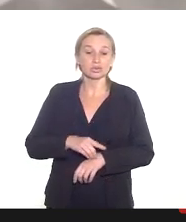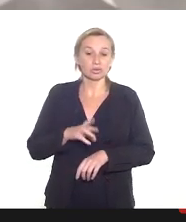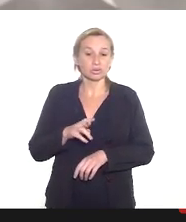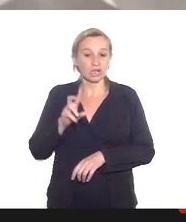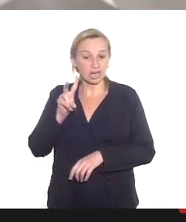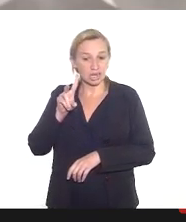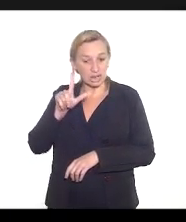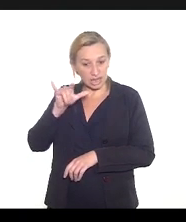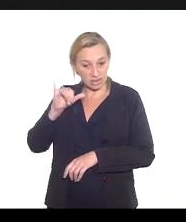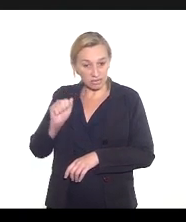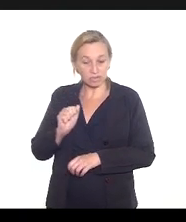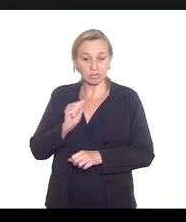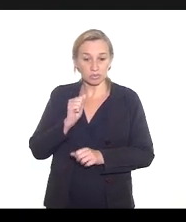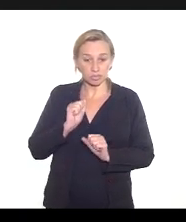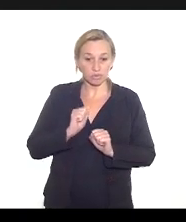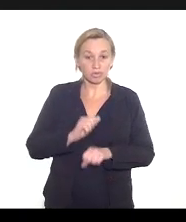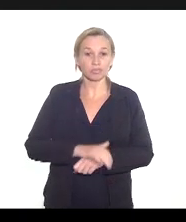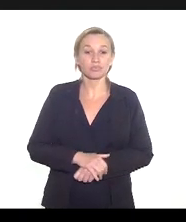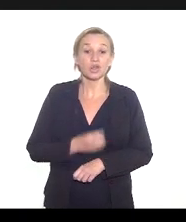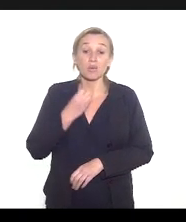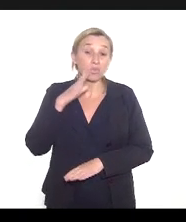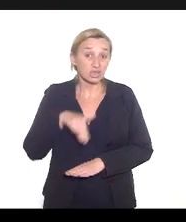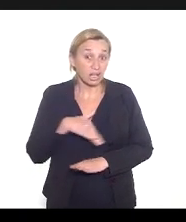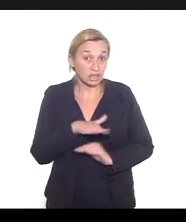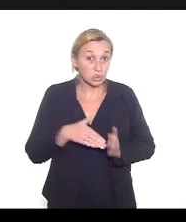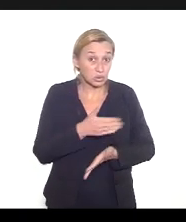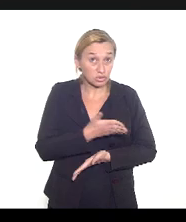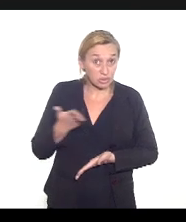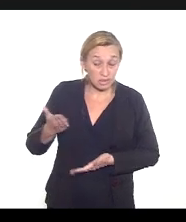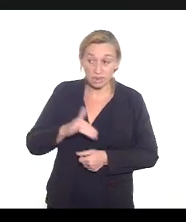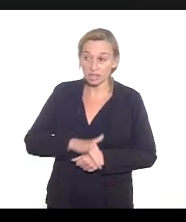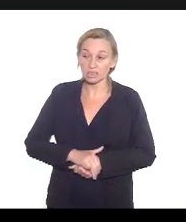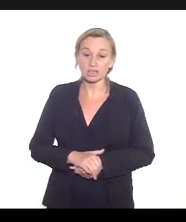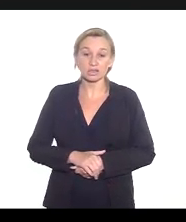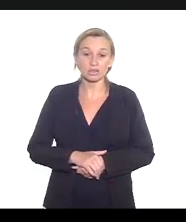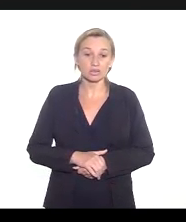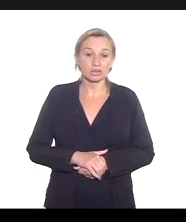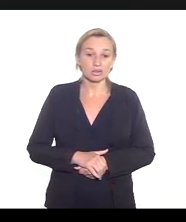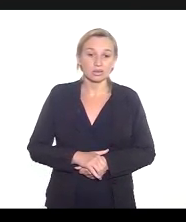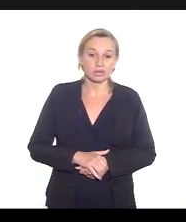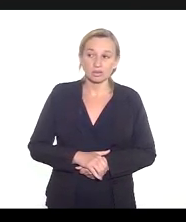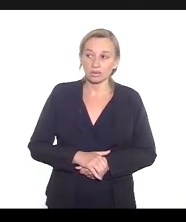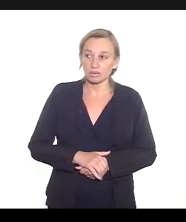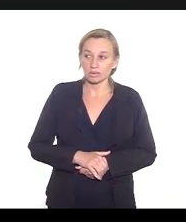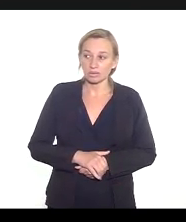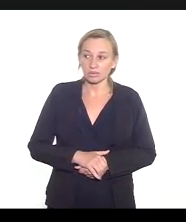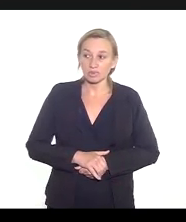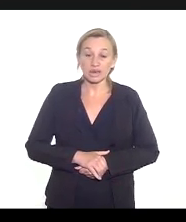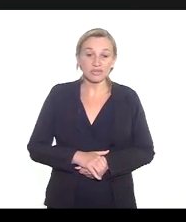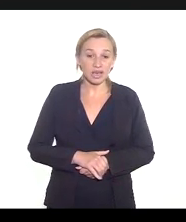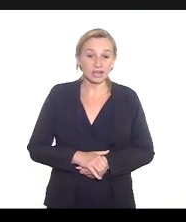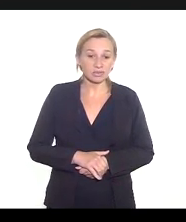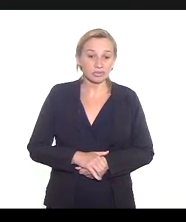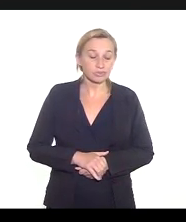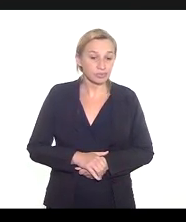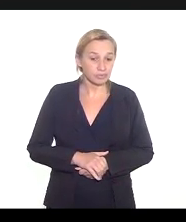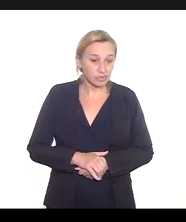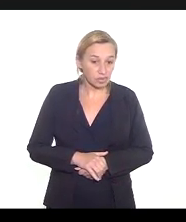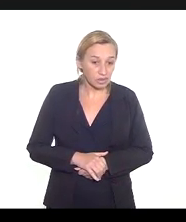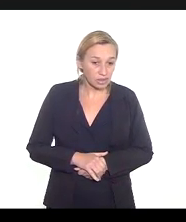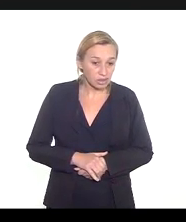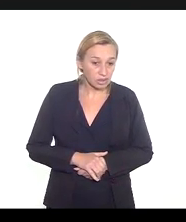liga por favor Oi boa tarde a todos e todas comprimento o as deputadas Martha